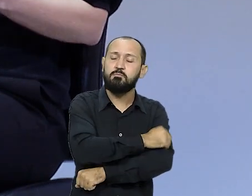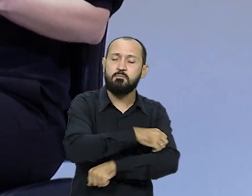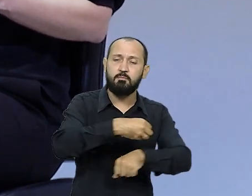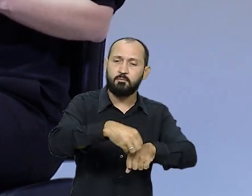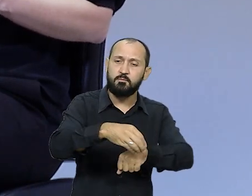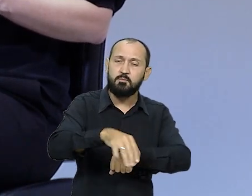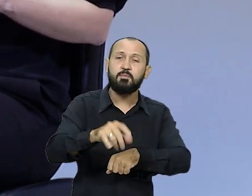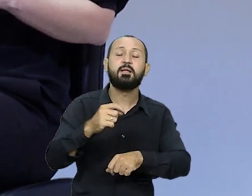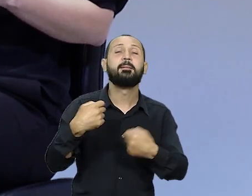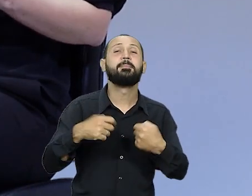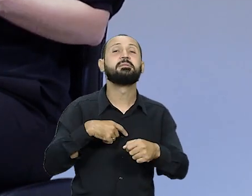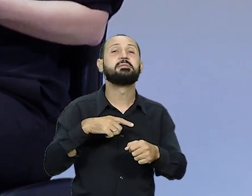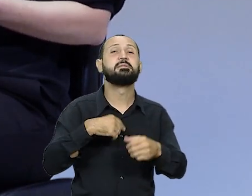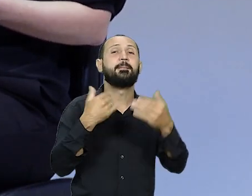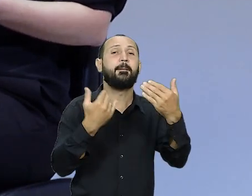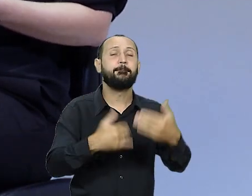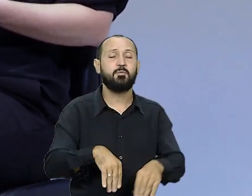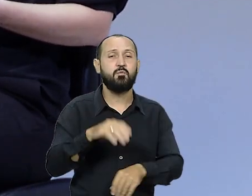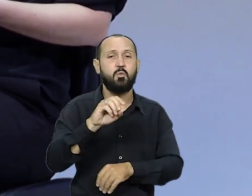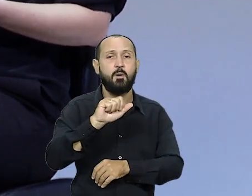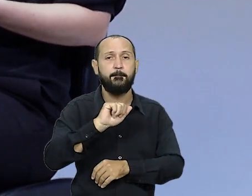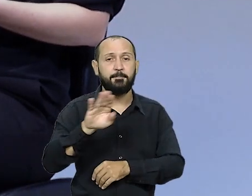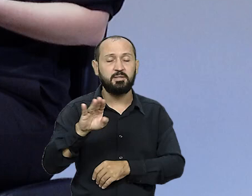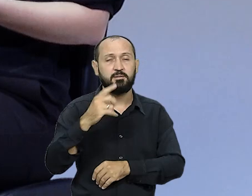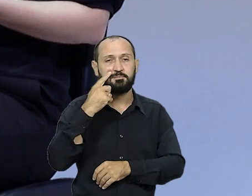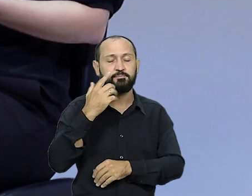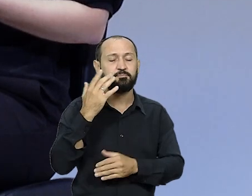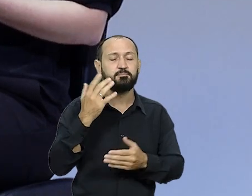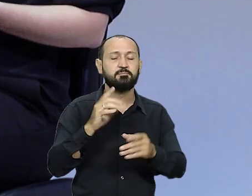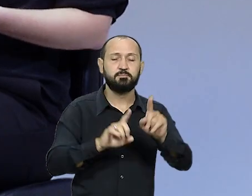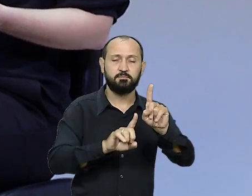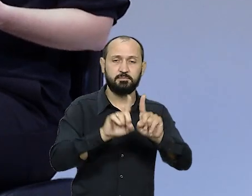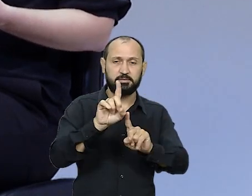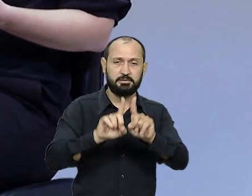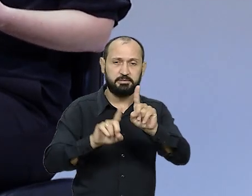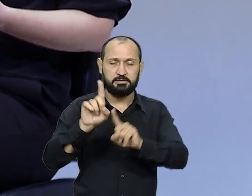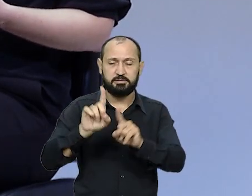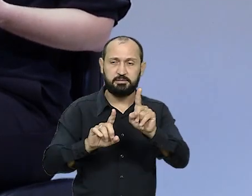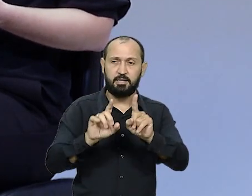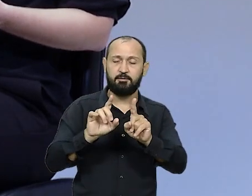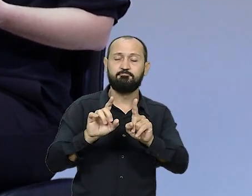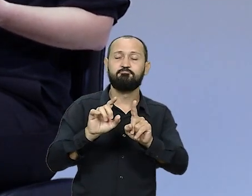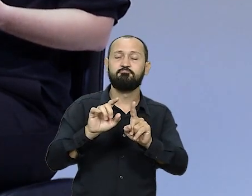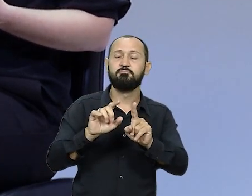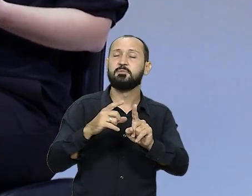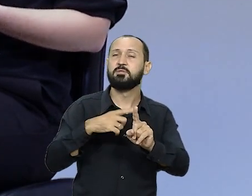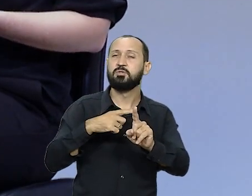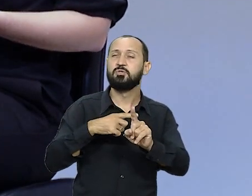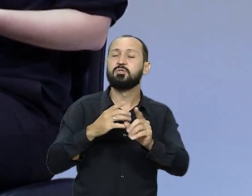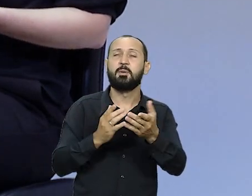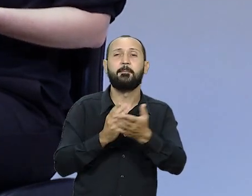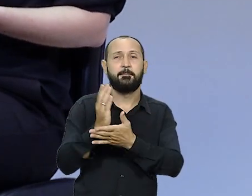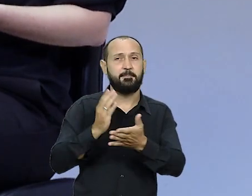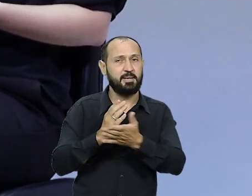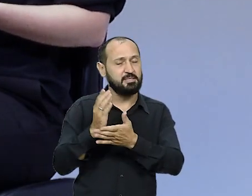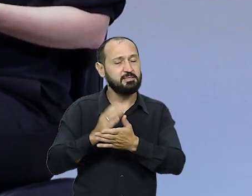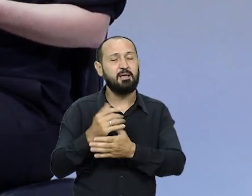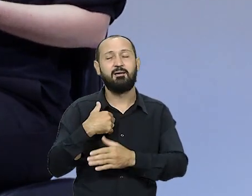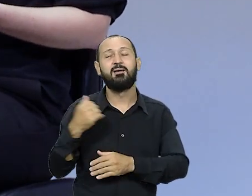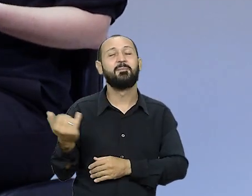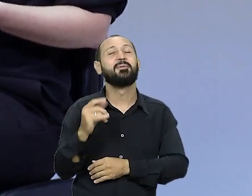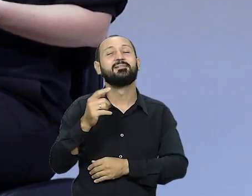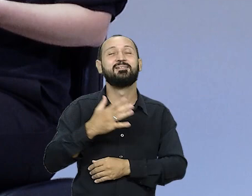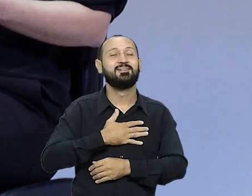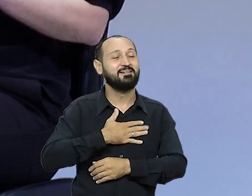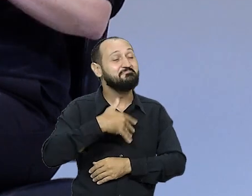os alunos mais do que aquilo que ele precisa para a prova da OAB. Os índices de aprovação nos interessam? Claro que nos interessam, eu vou estar sendo hipócrita